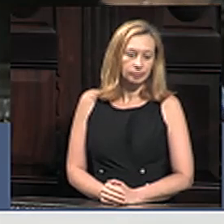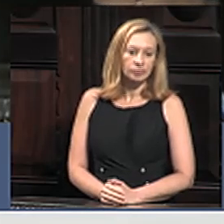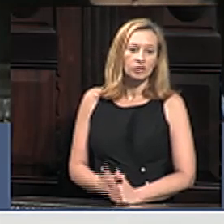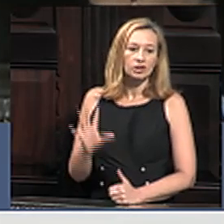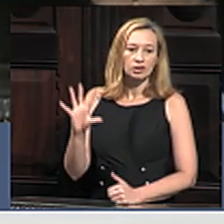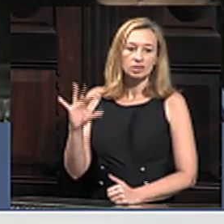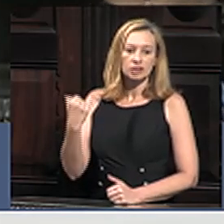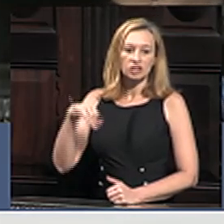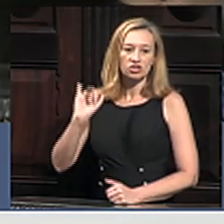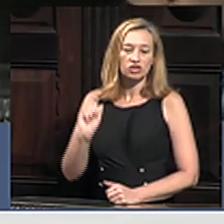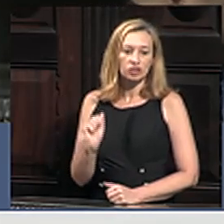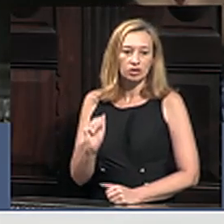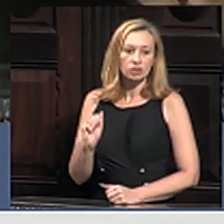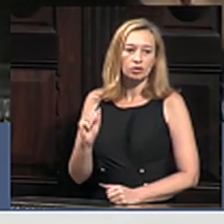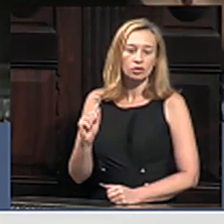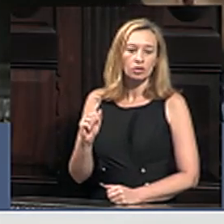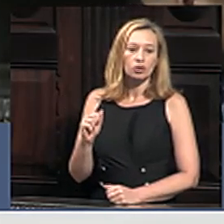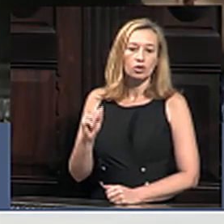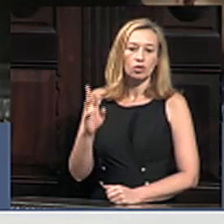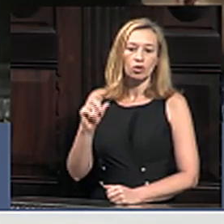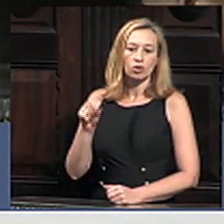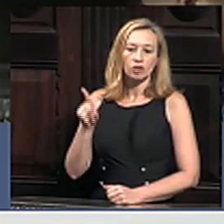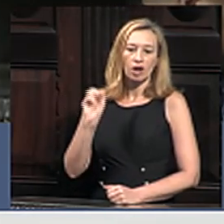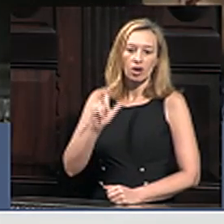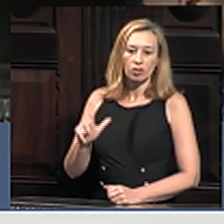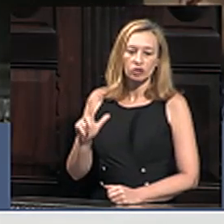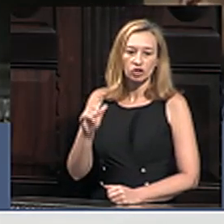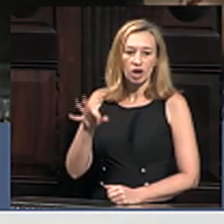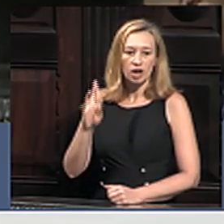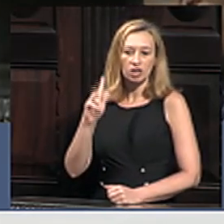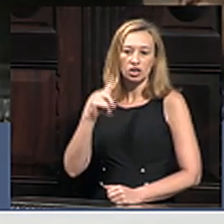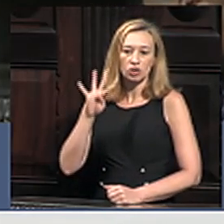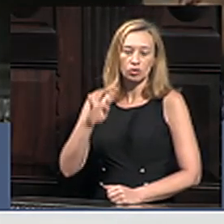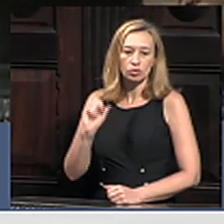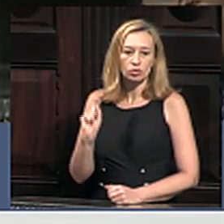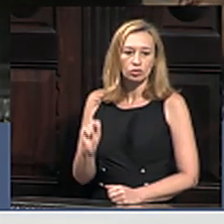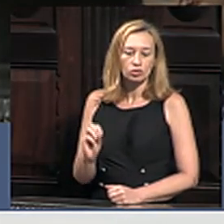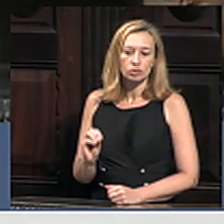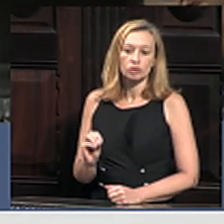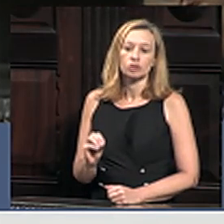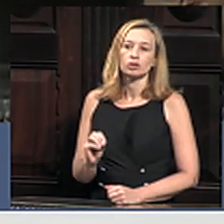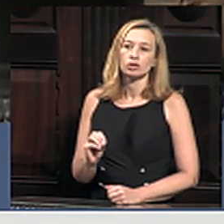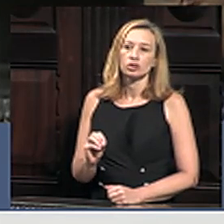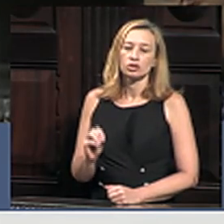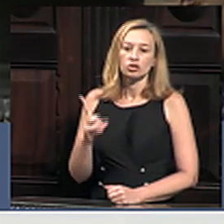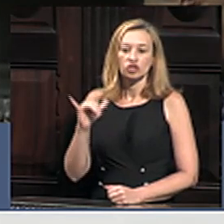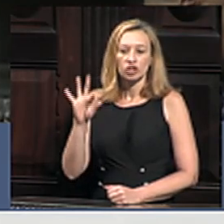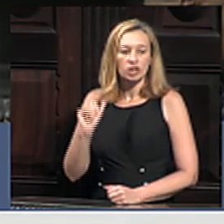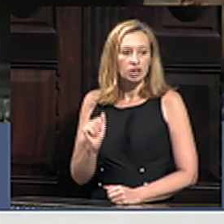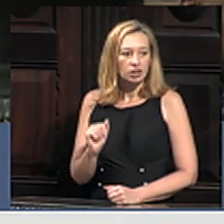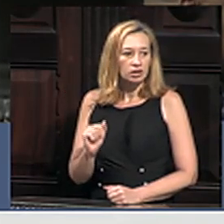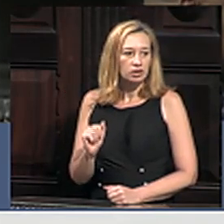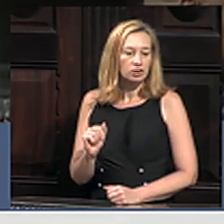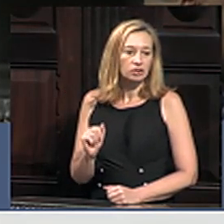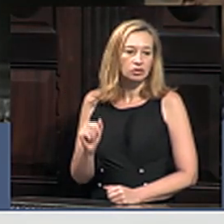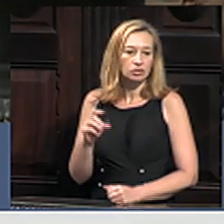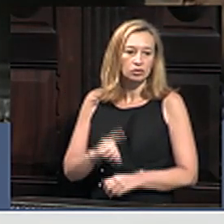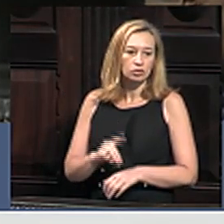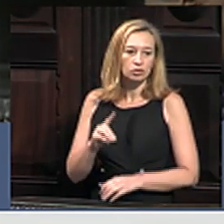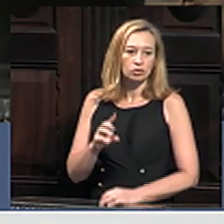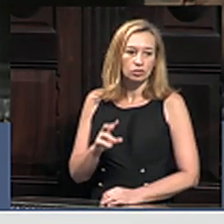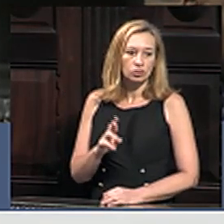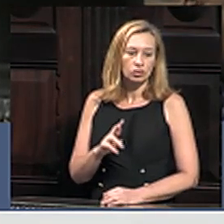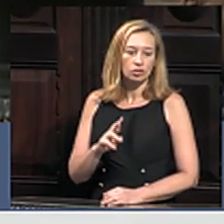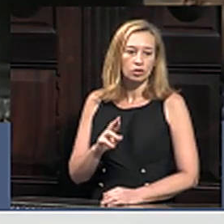Cidinha Campos, Coronel Jairo, Daniele Guerreiro, Dica, Dionísio Lins, Doutor Deodalto,